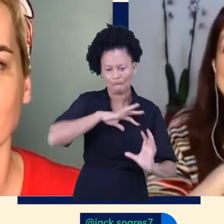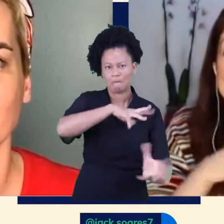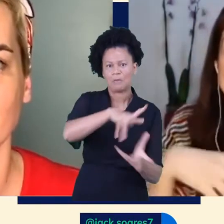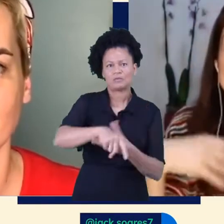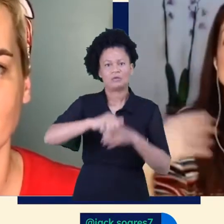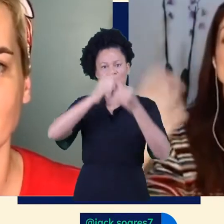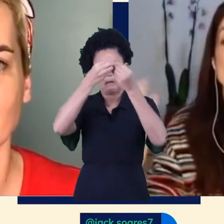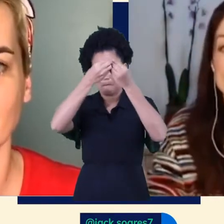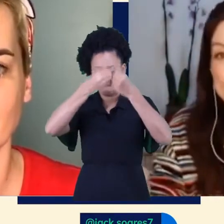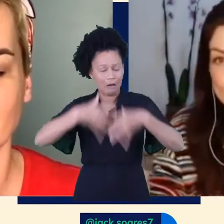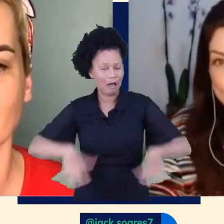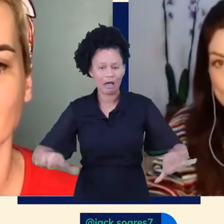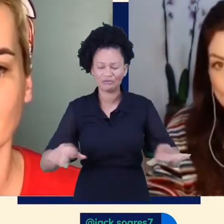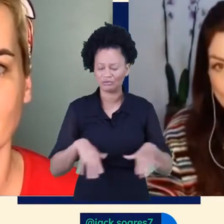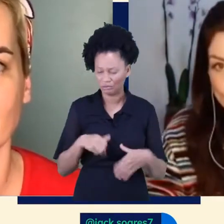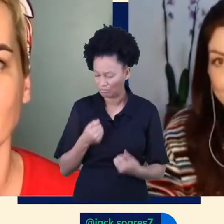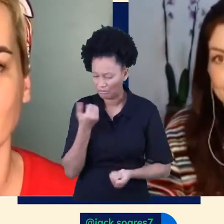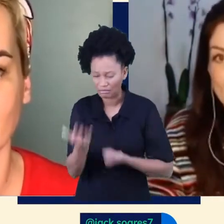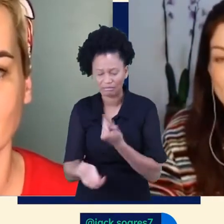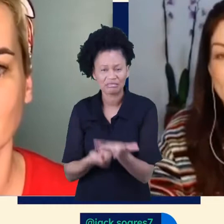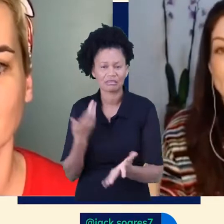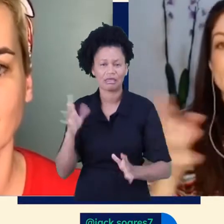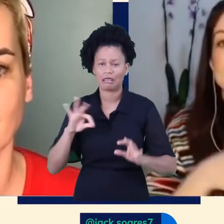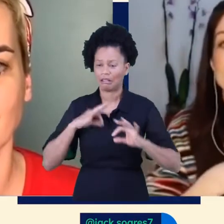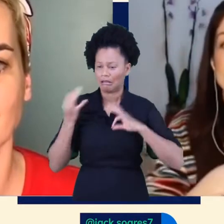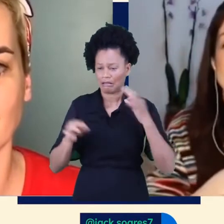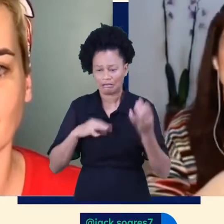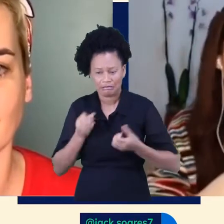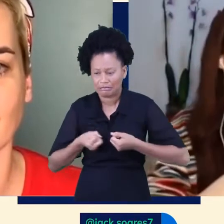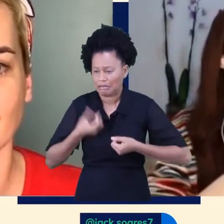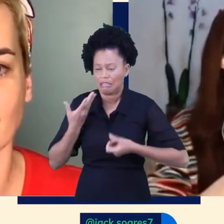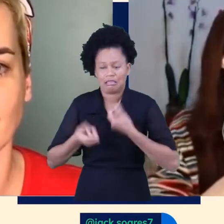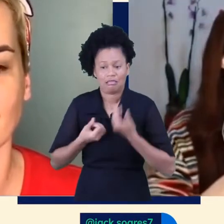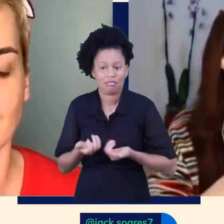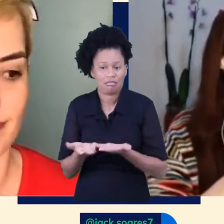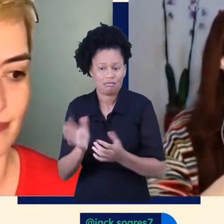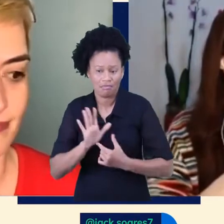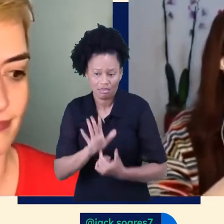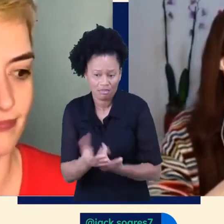Gente, não existe ideologia de gênero, tá? Que seria